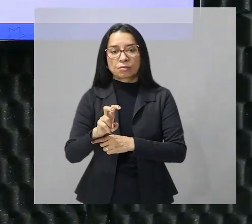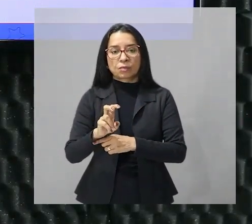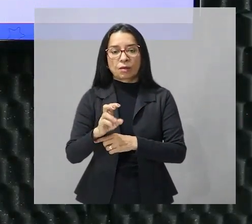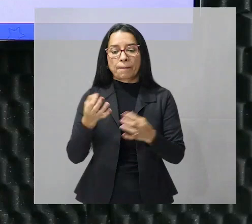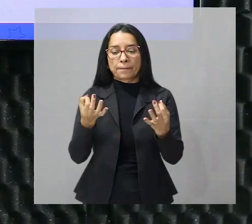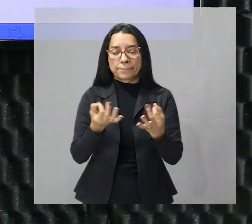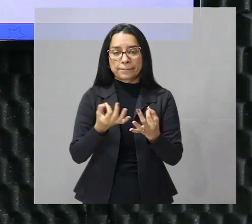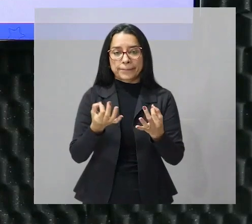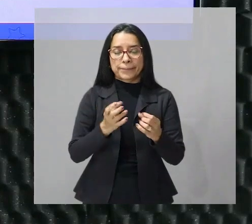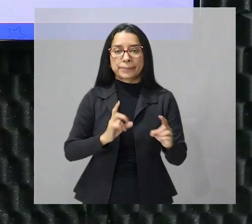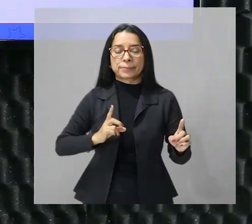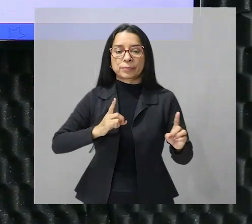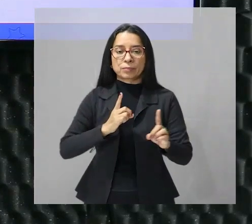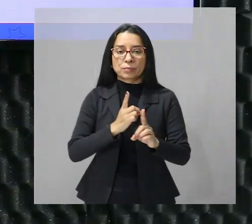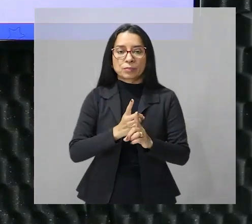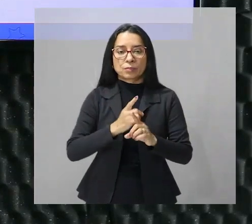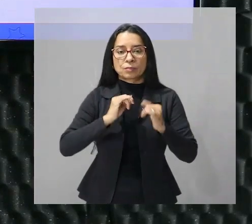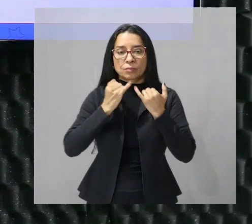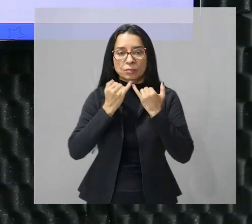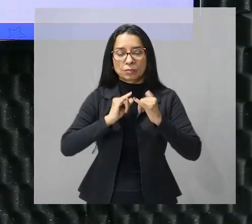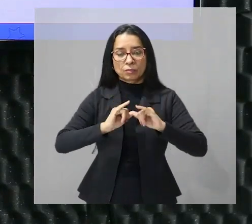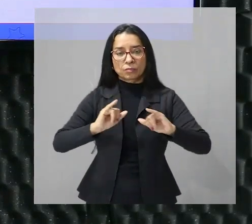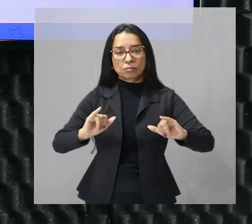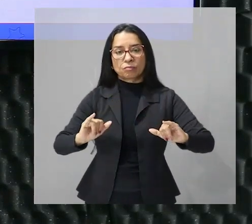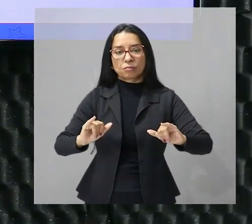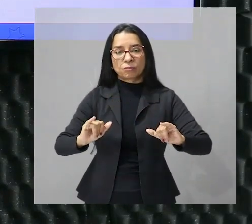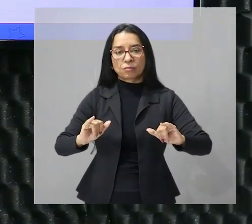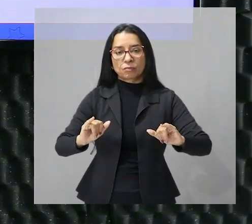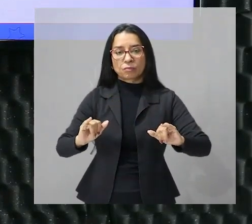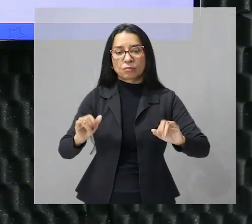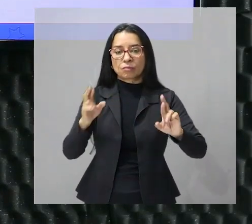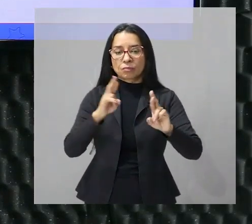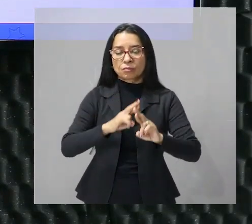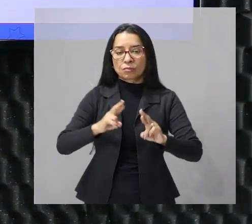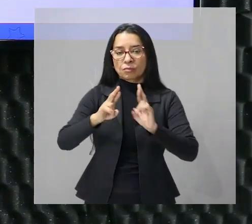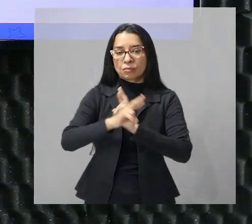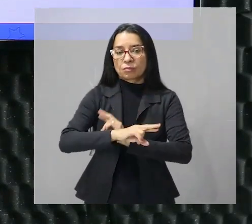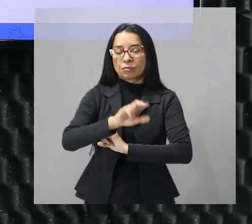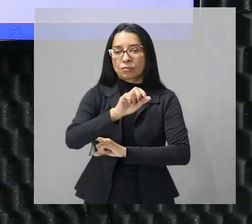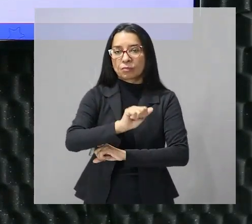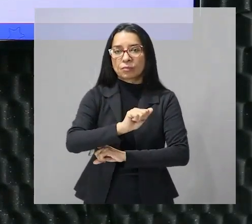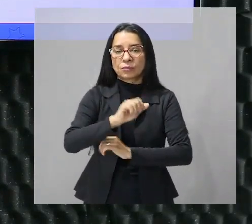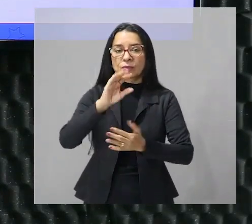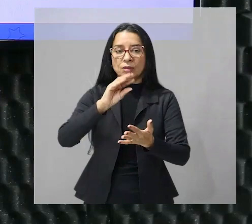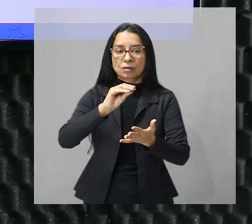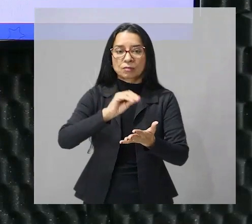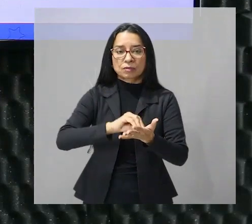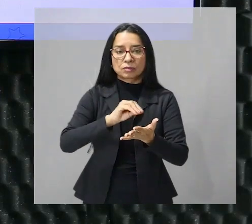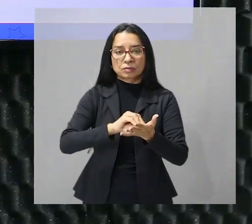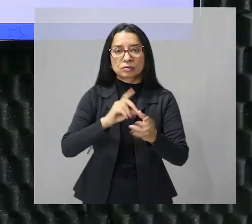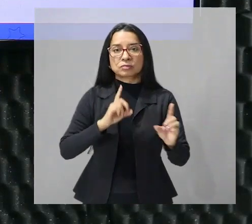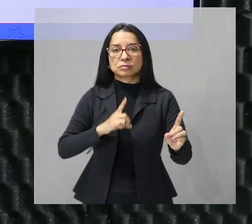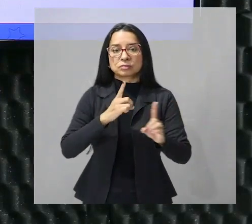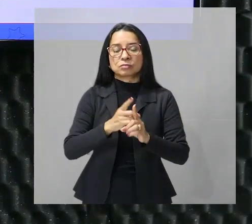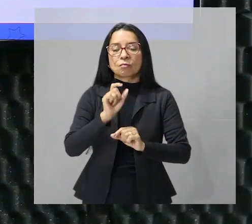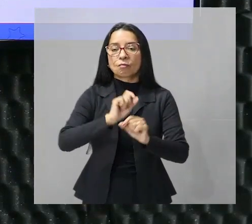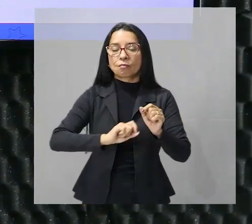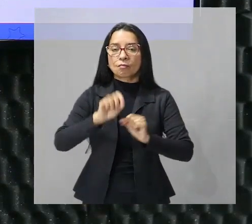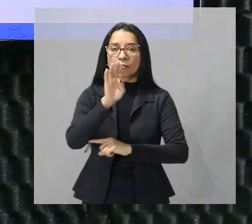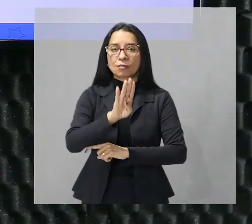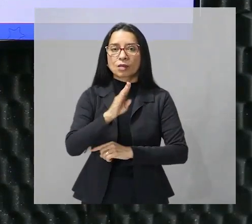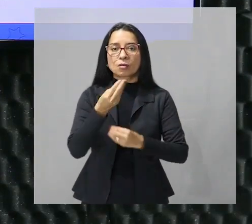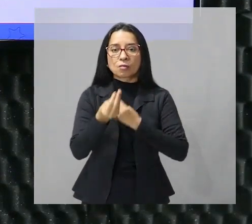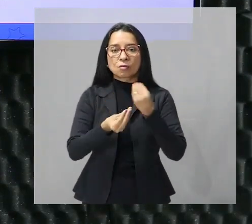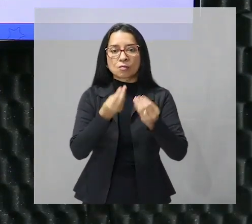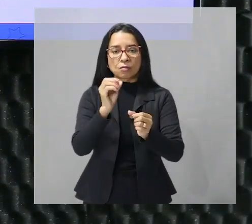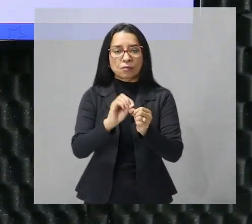Pronto, já encontramos a informação referente a esse A. Tá faltando agora nós descobrirmos quem é o B. E como